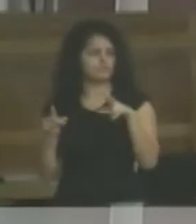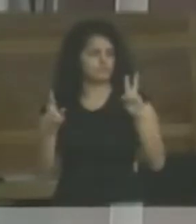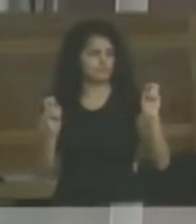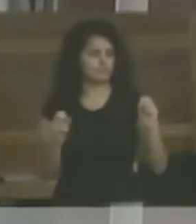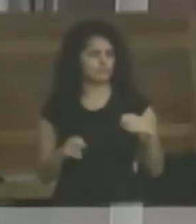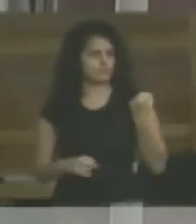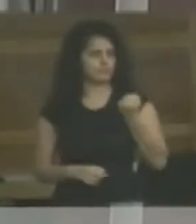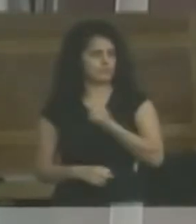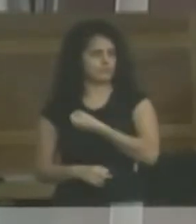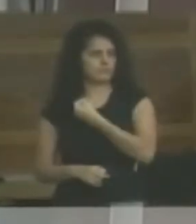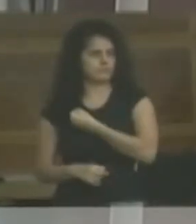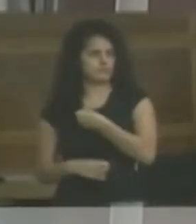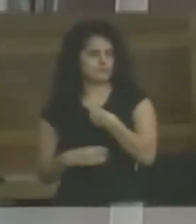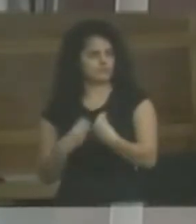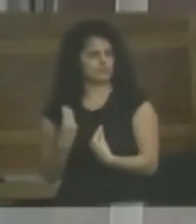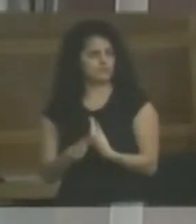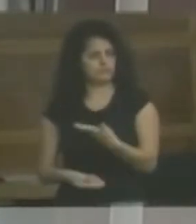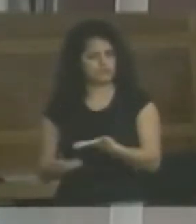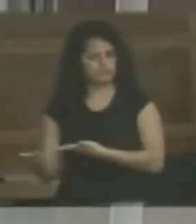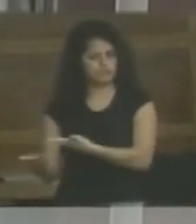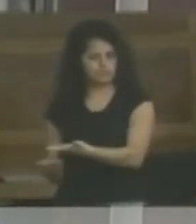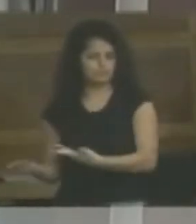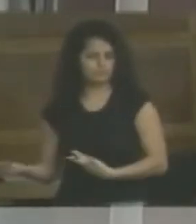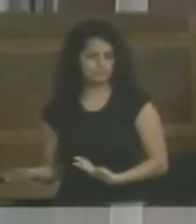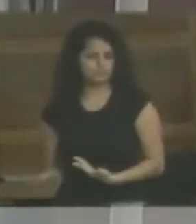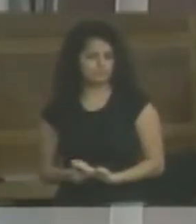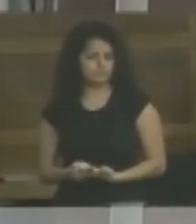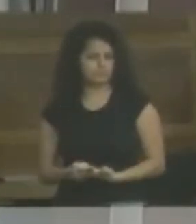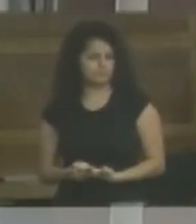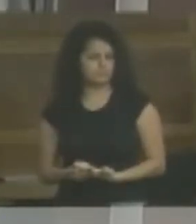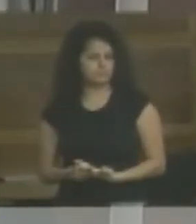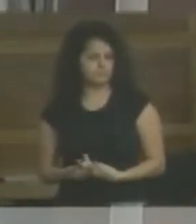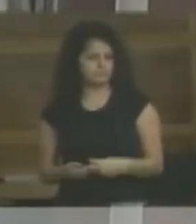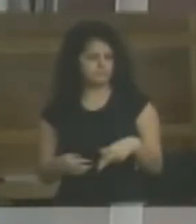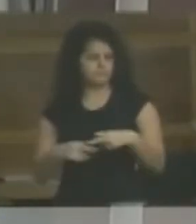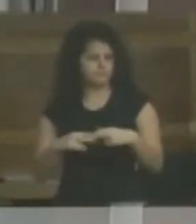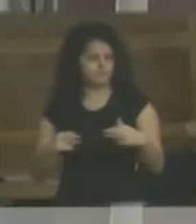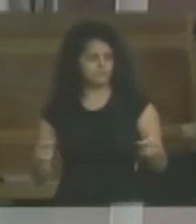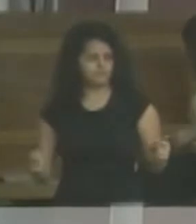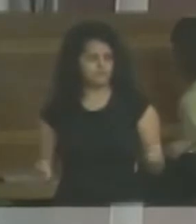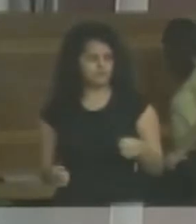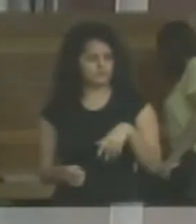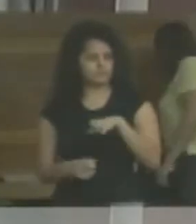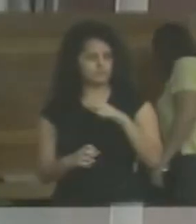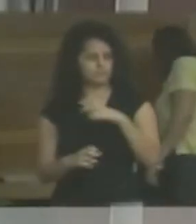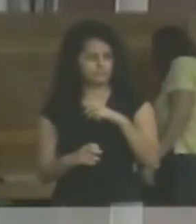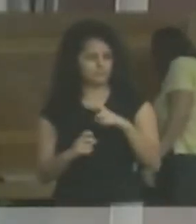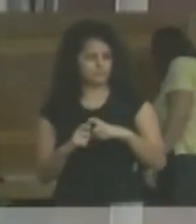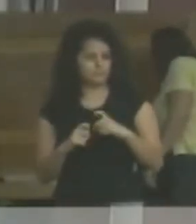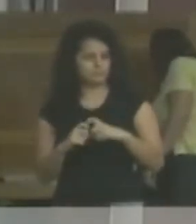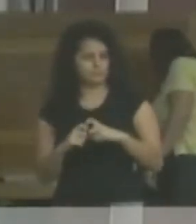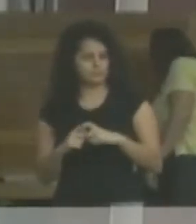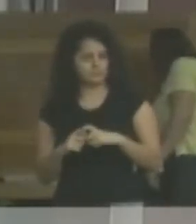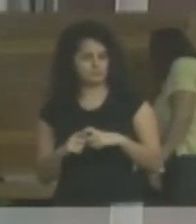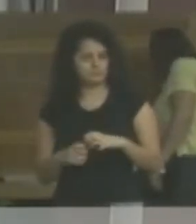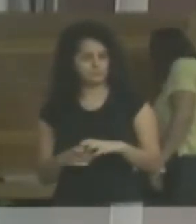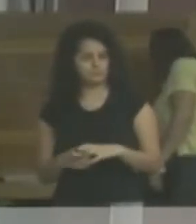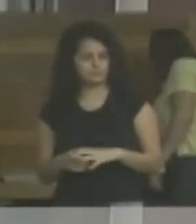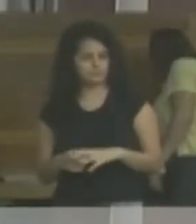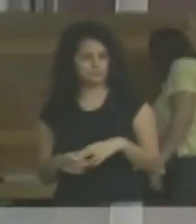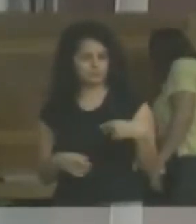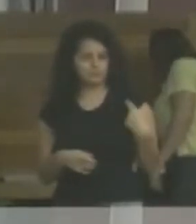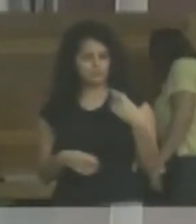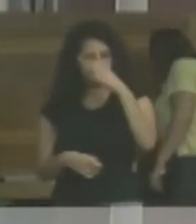a forma de distribuição, a quantidade e a forma de distribuição de materiais médicos na rede municipal. A gente sabe como a população